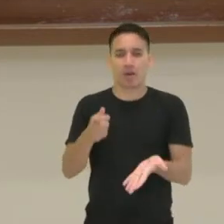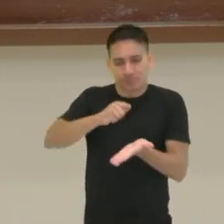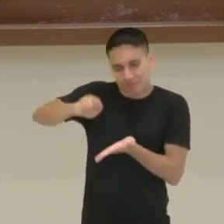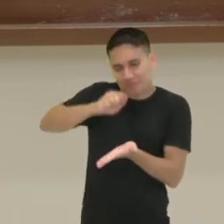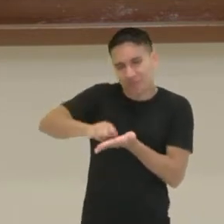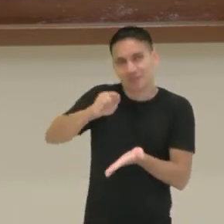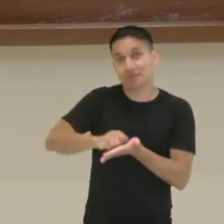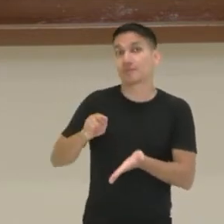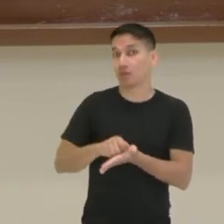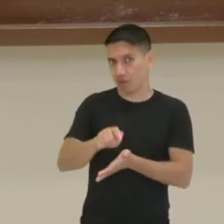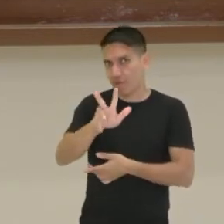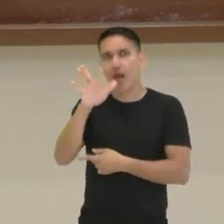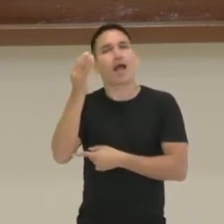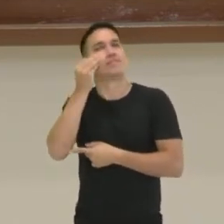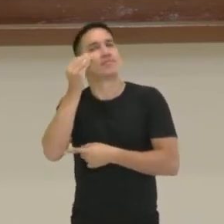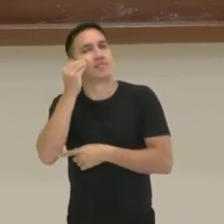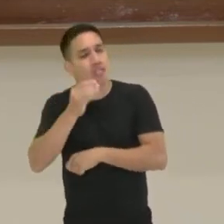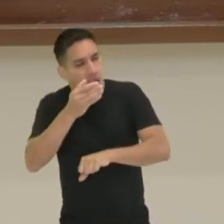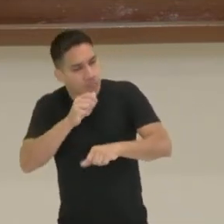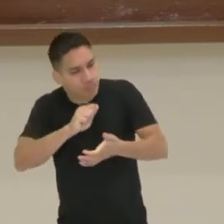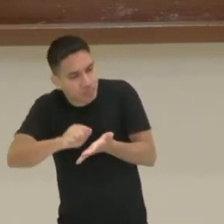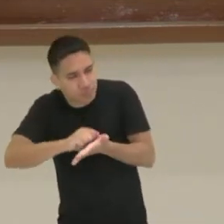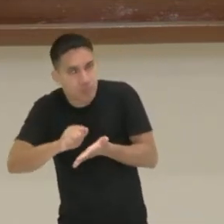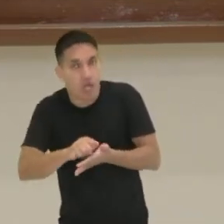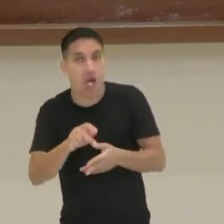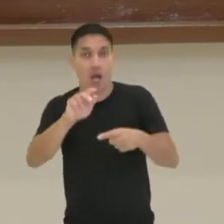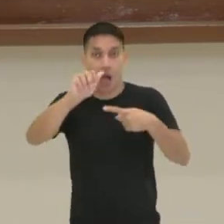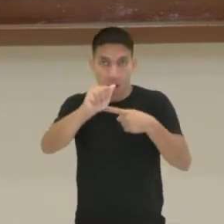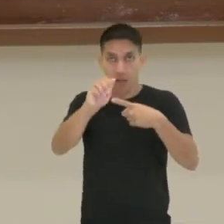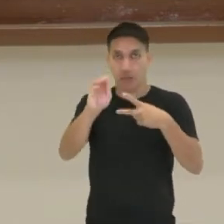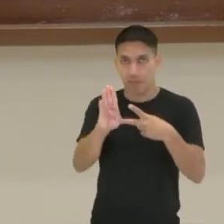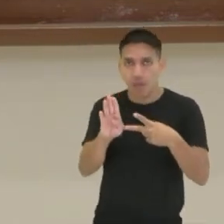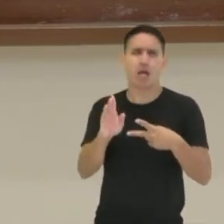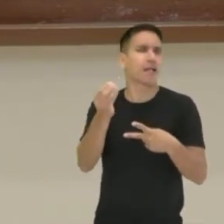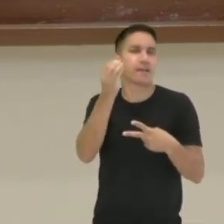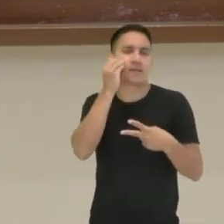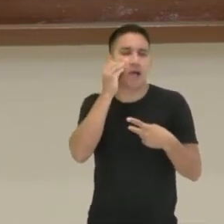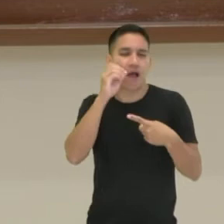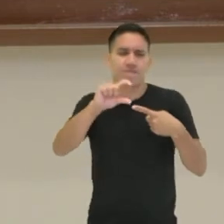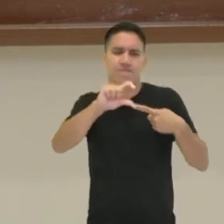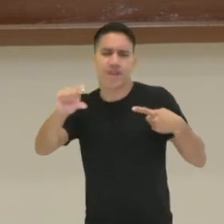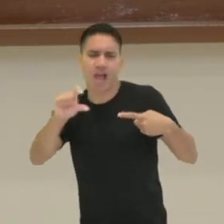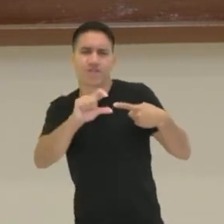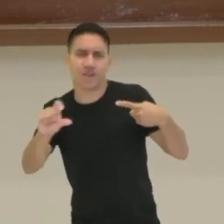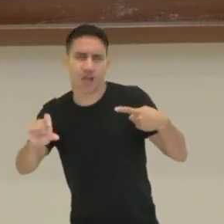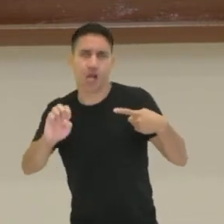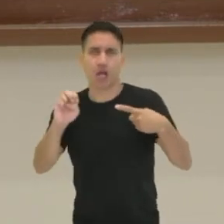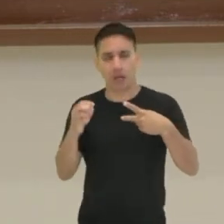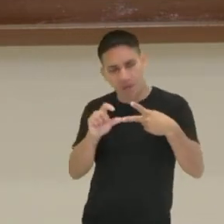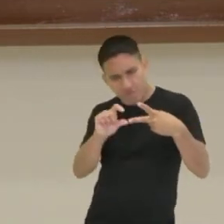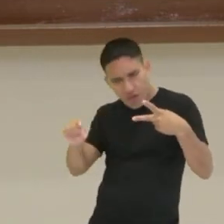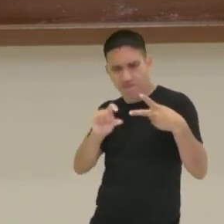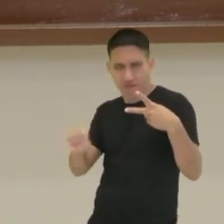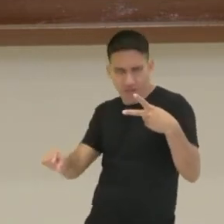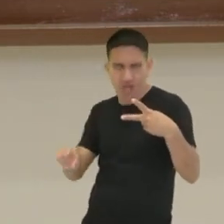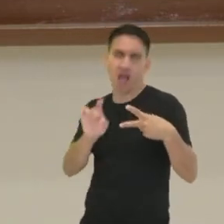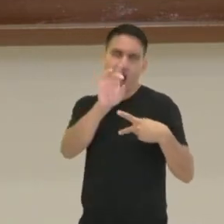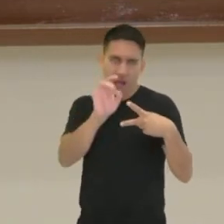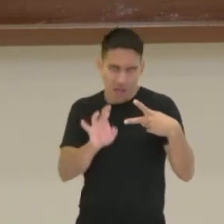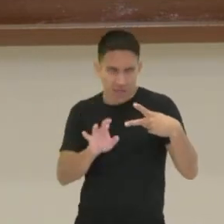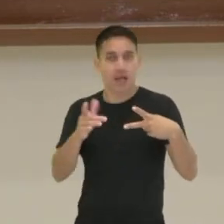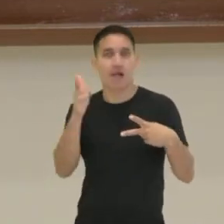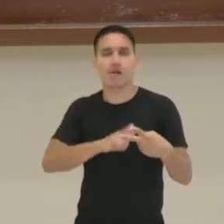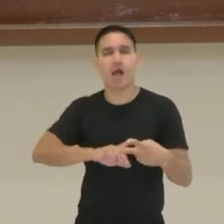escrita. Vocês vão tentar responder aí as 2 questões por meio de 2, 3 frases, de repente, para cada questão e aproveitar esse momento